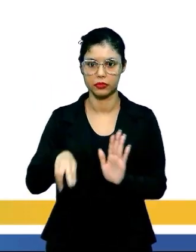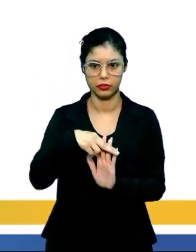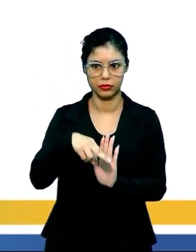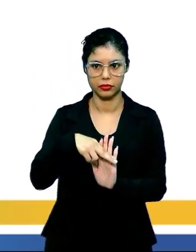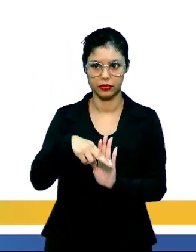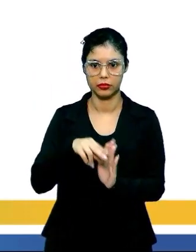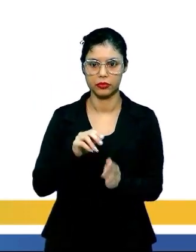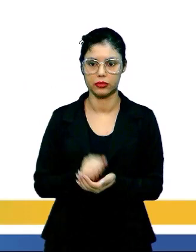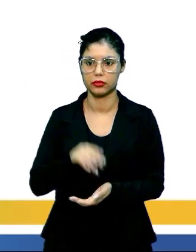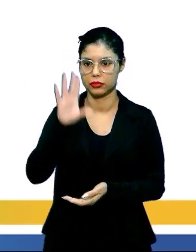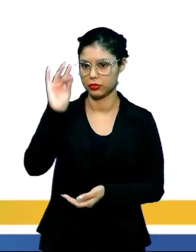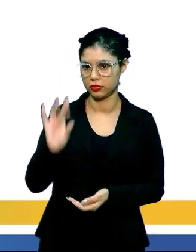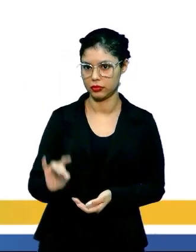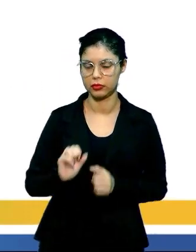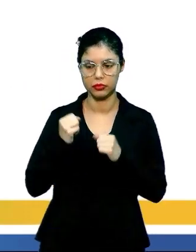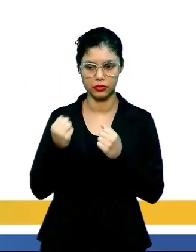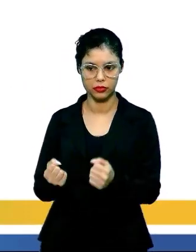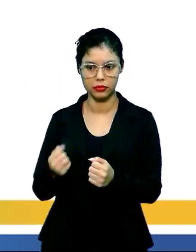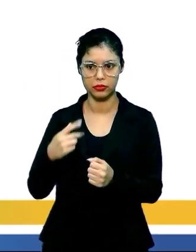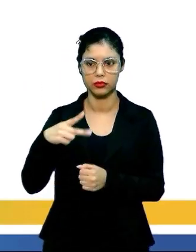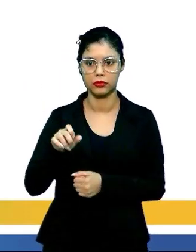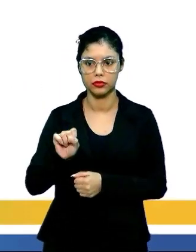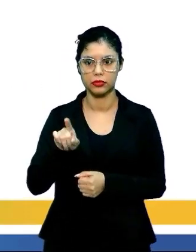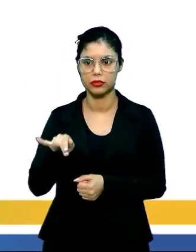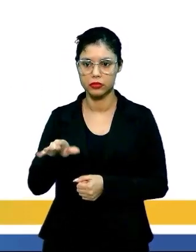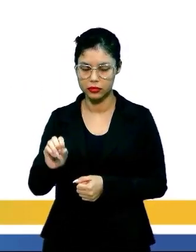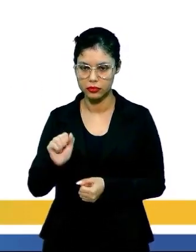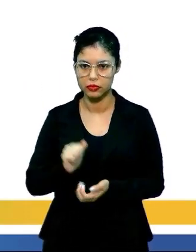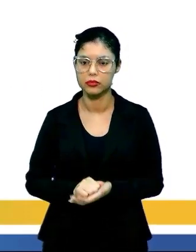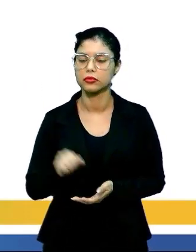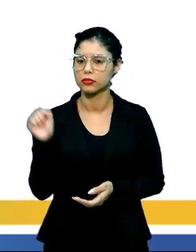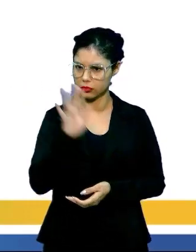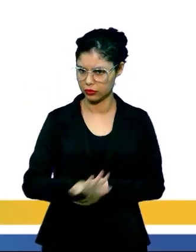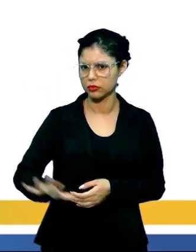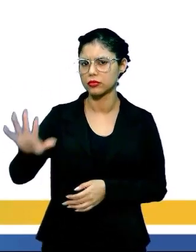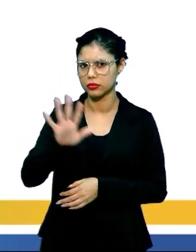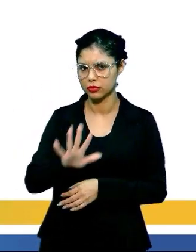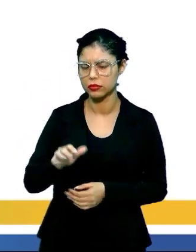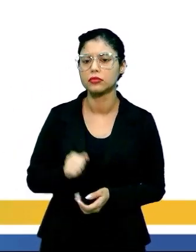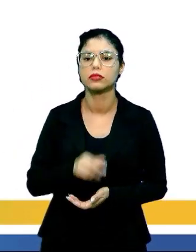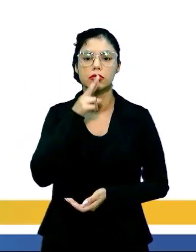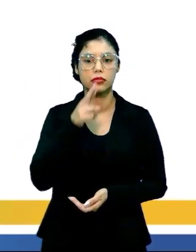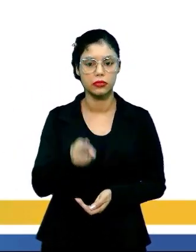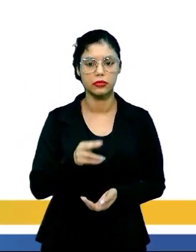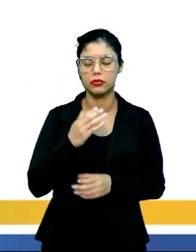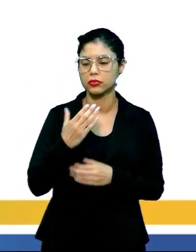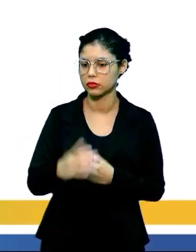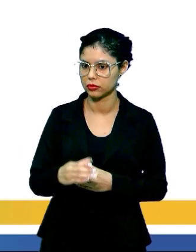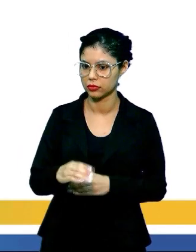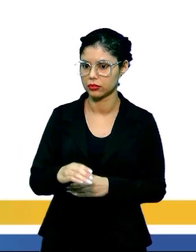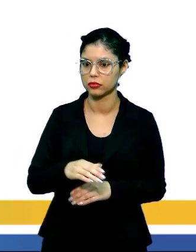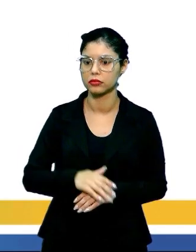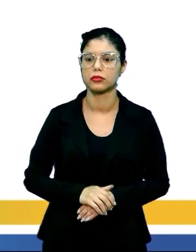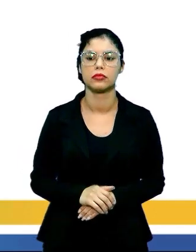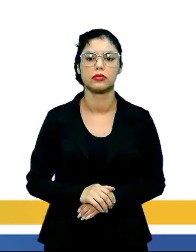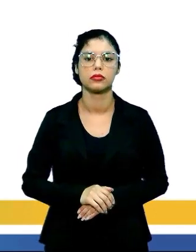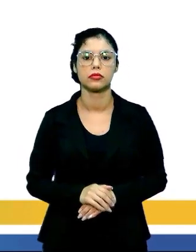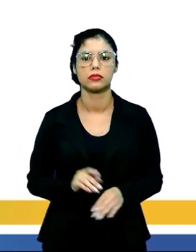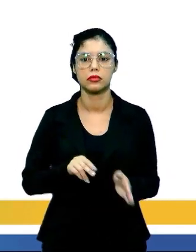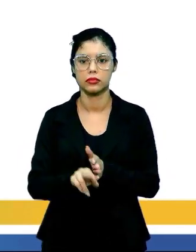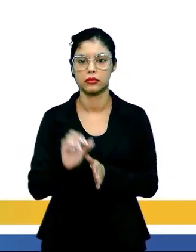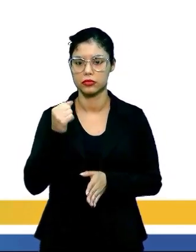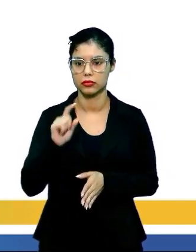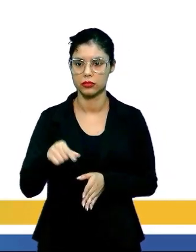a nota e cada nota tem um peso. Se você faz concurso, é geralmente assim que eles calculam a tua média, tá? Então, biologia